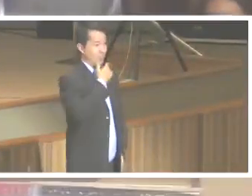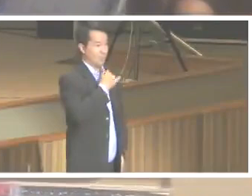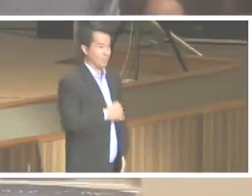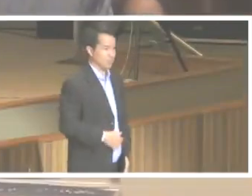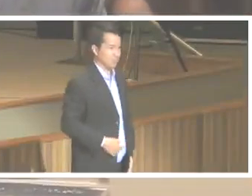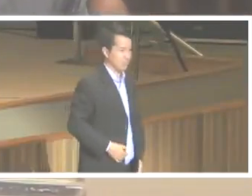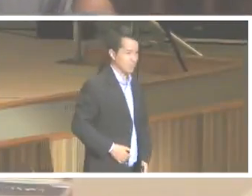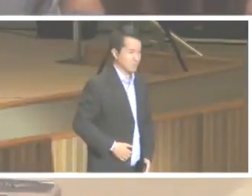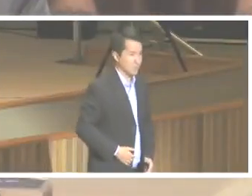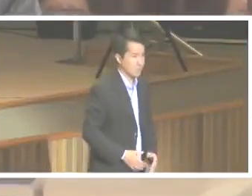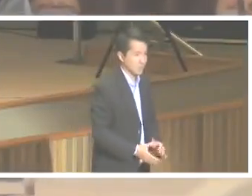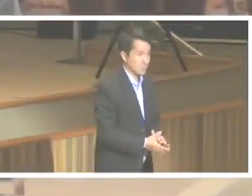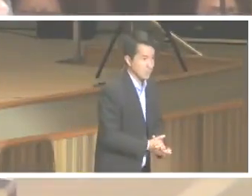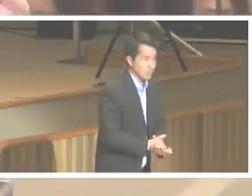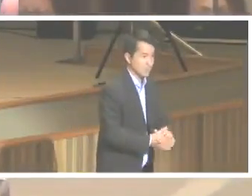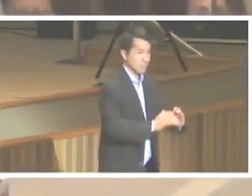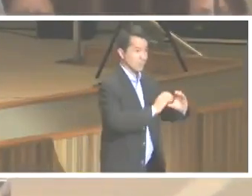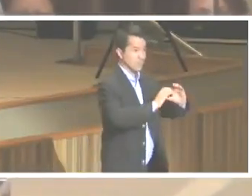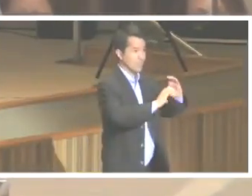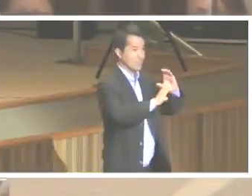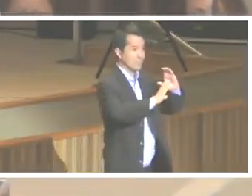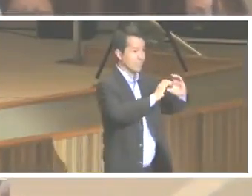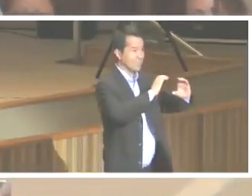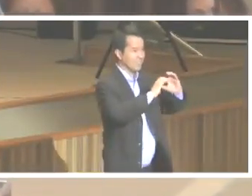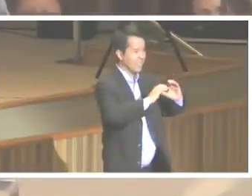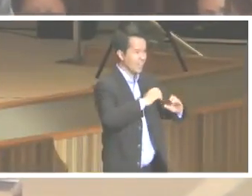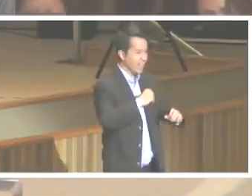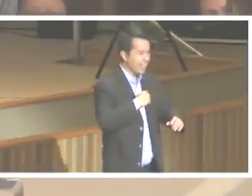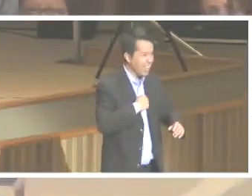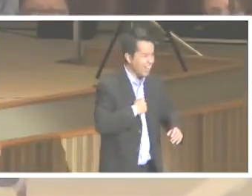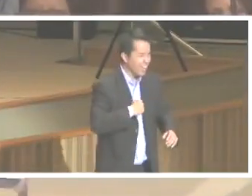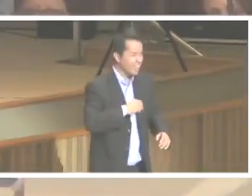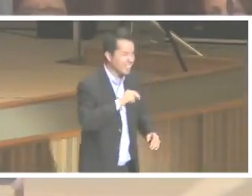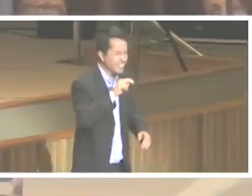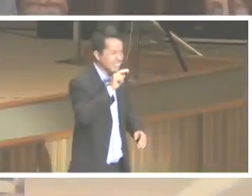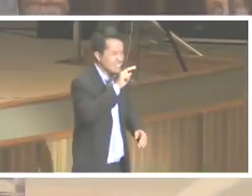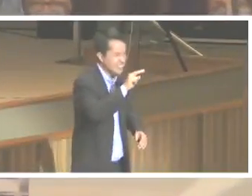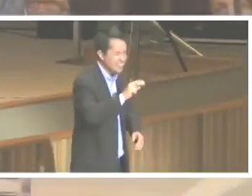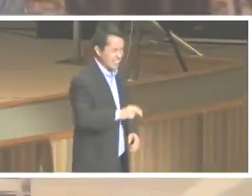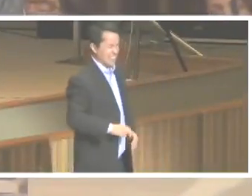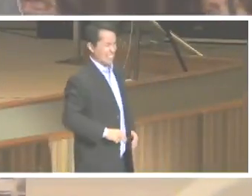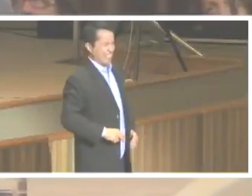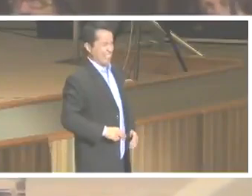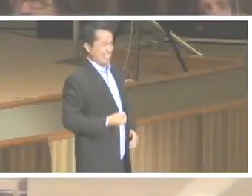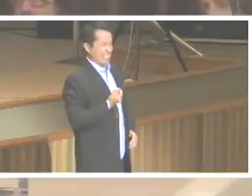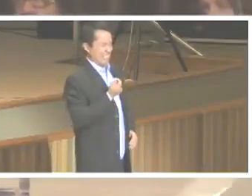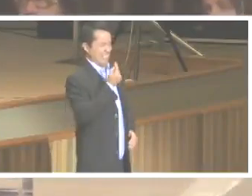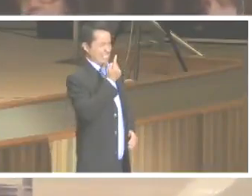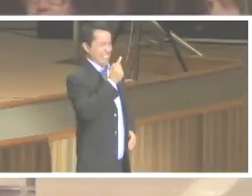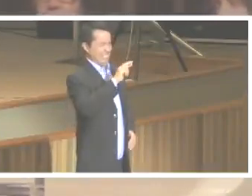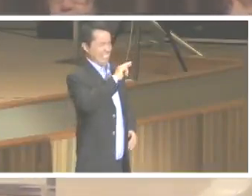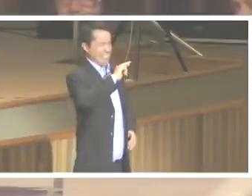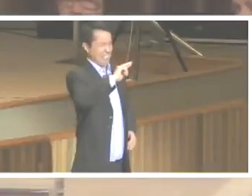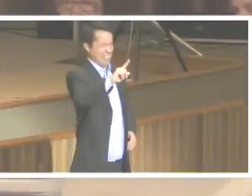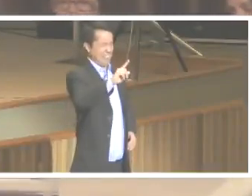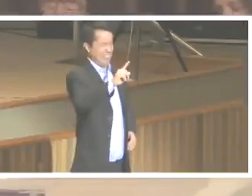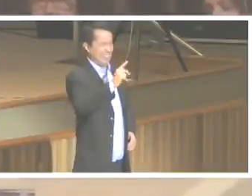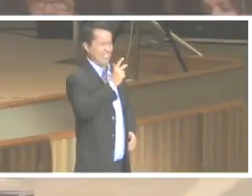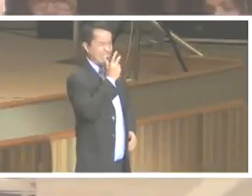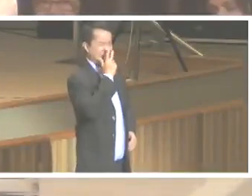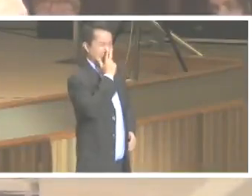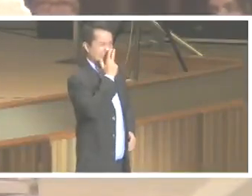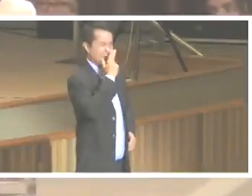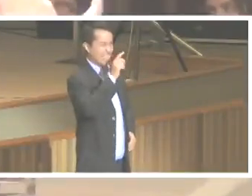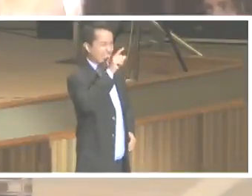e quando eu comecei a ouvir um estilo de música muito diferente mas bem canto e né conta é bonito né